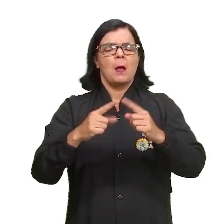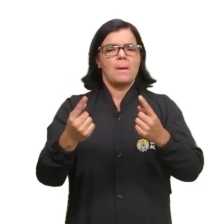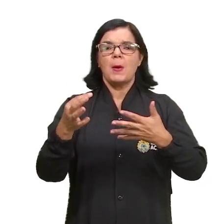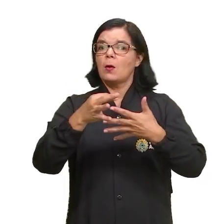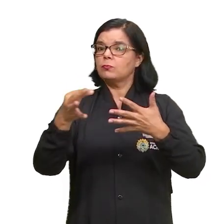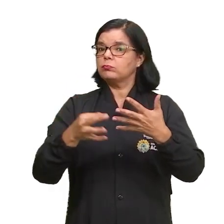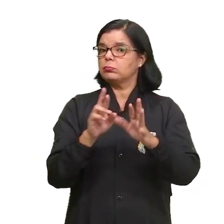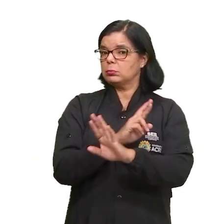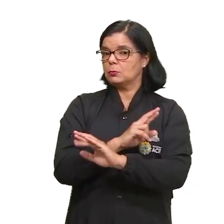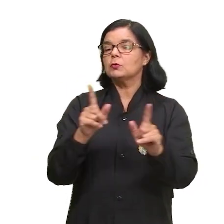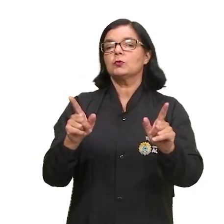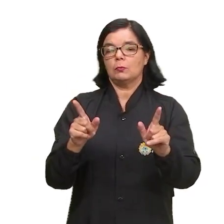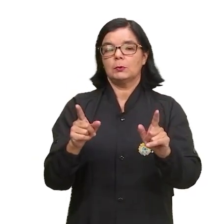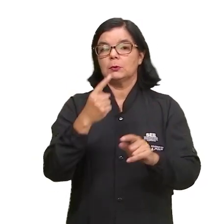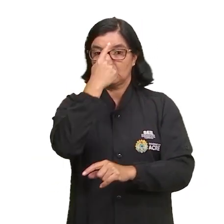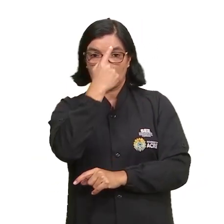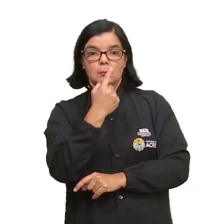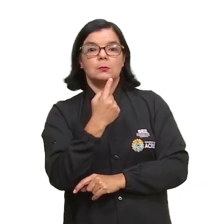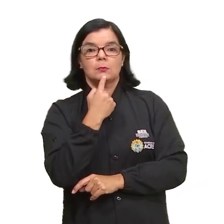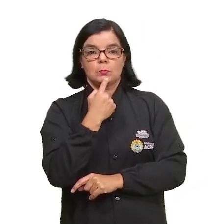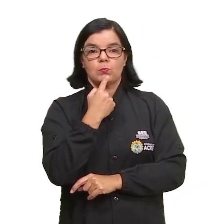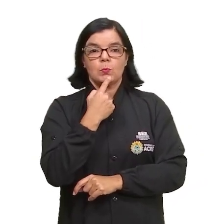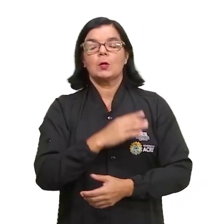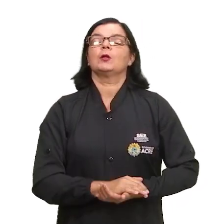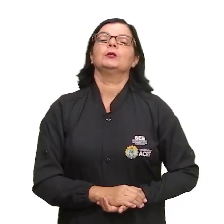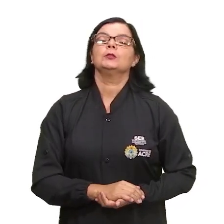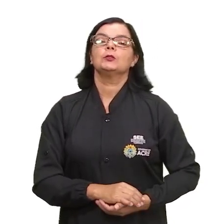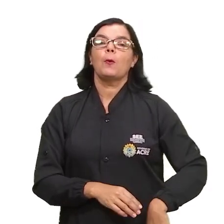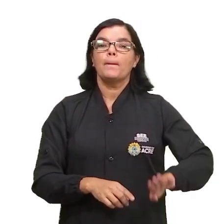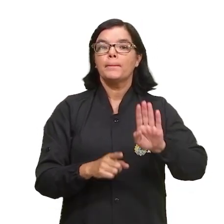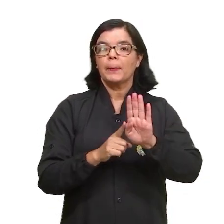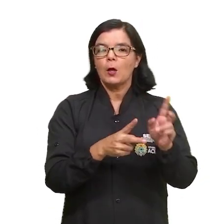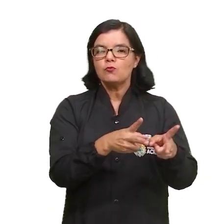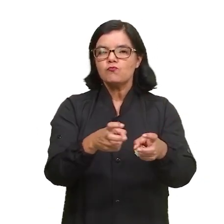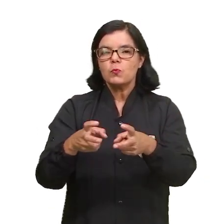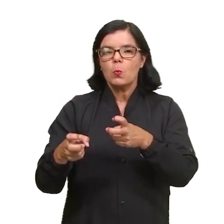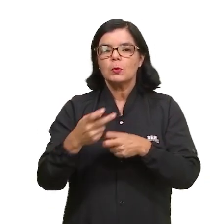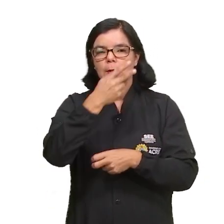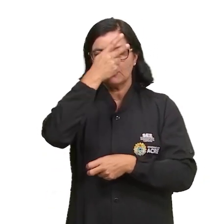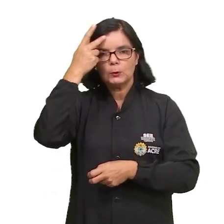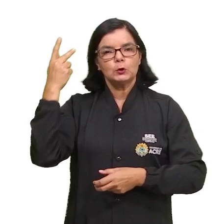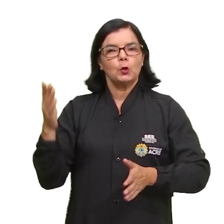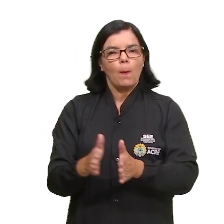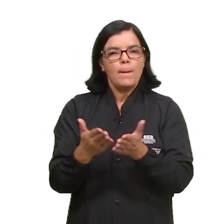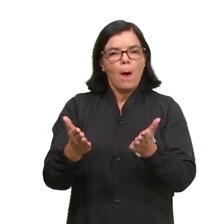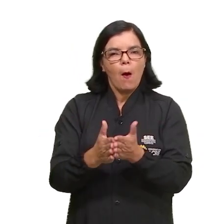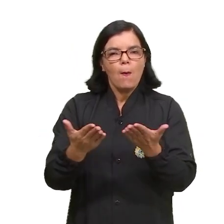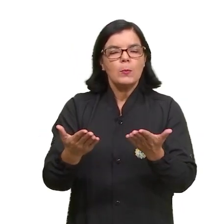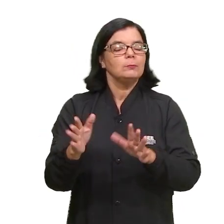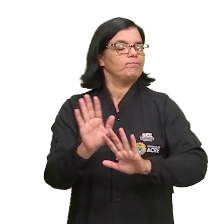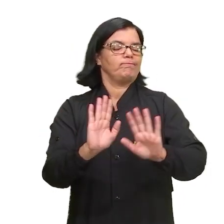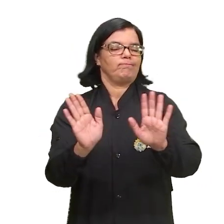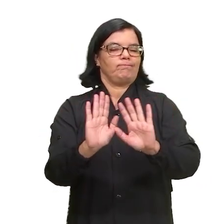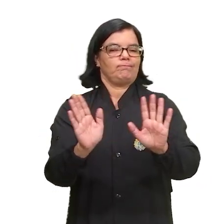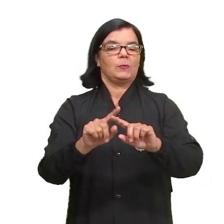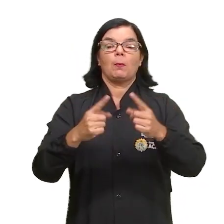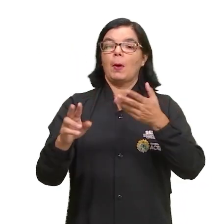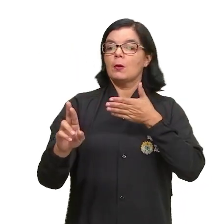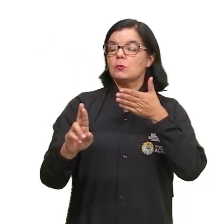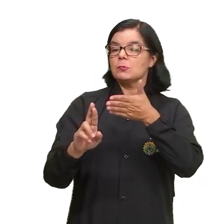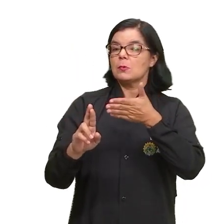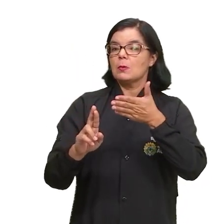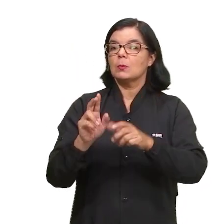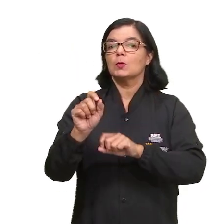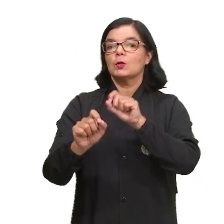bem diferenciados nessas imagens. Letra B, exploração da população pobre? Não, porque a gente está se referindo mais uma